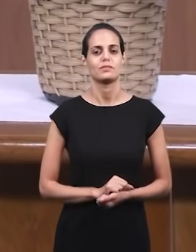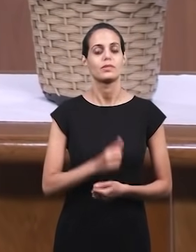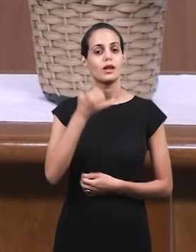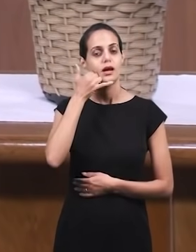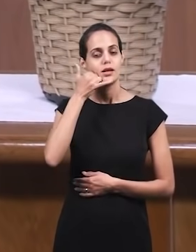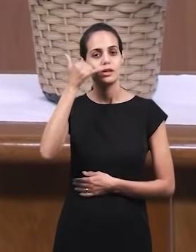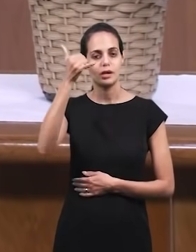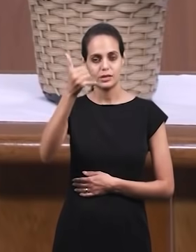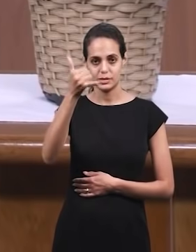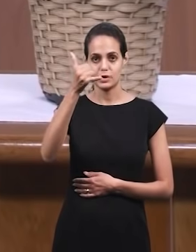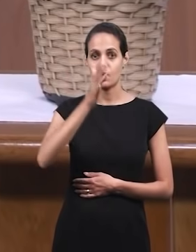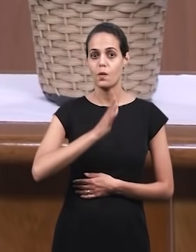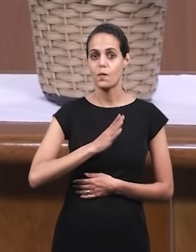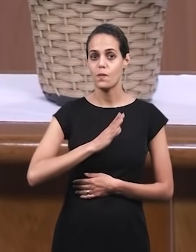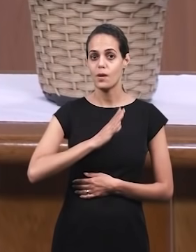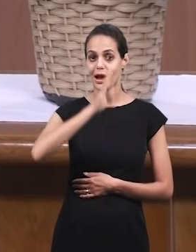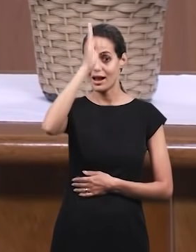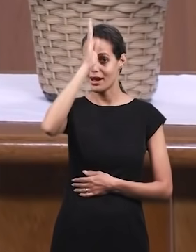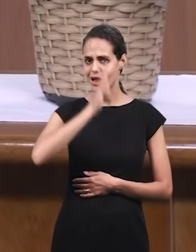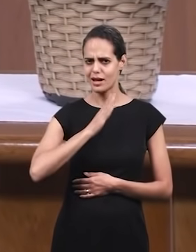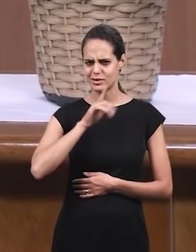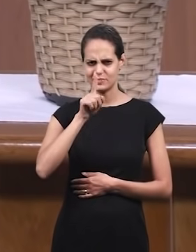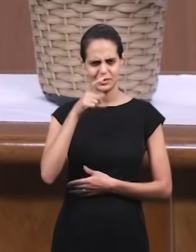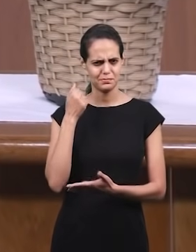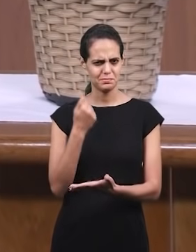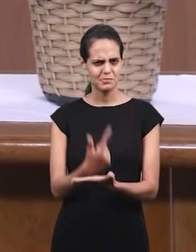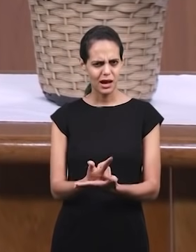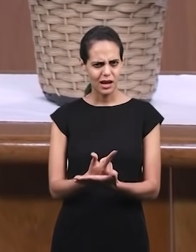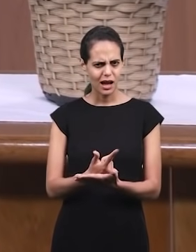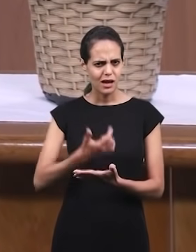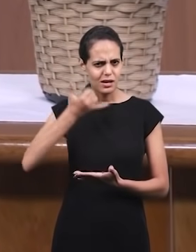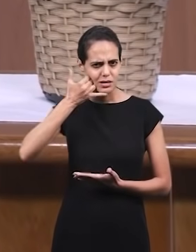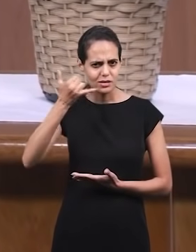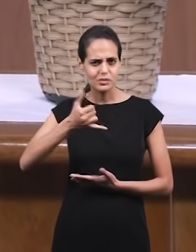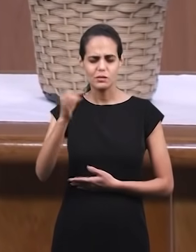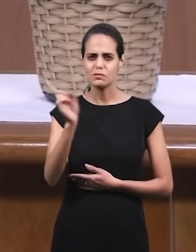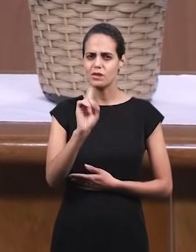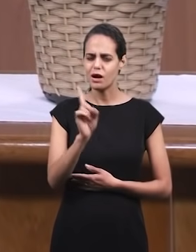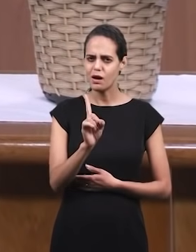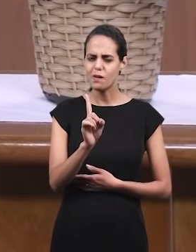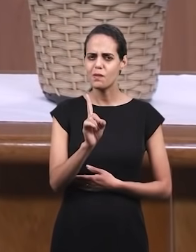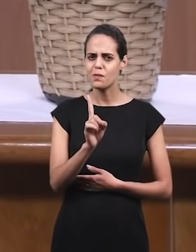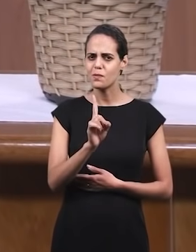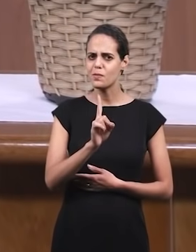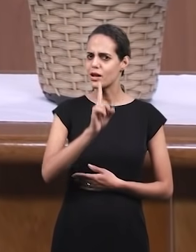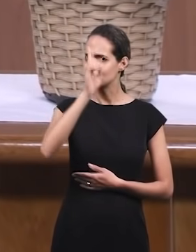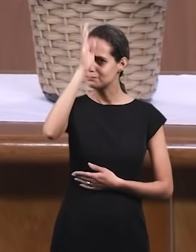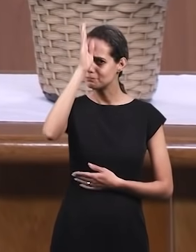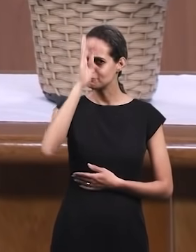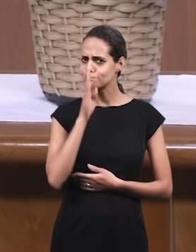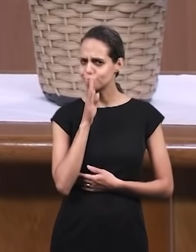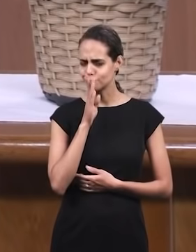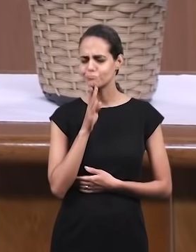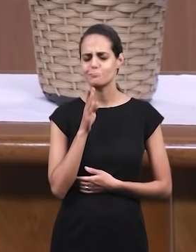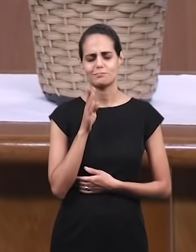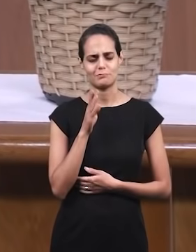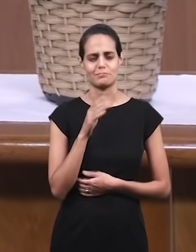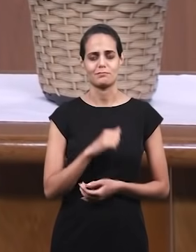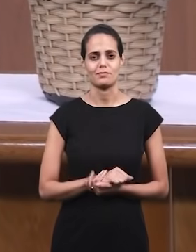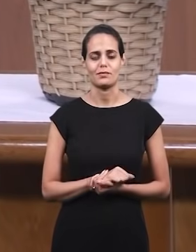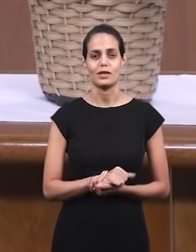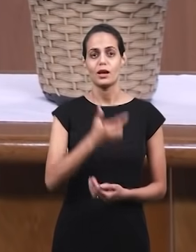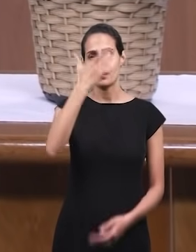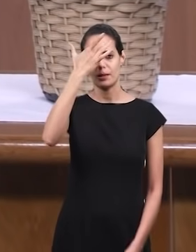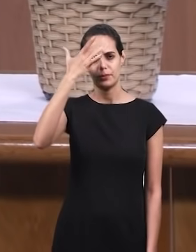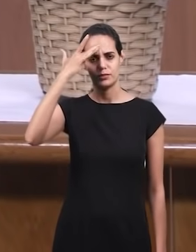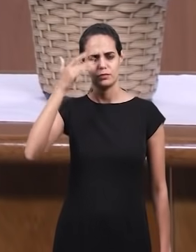Esta ligação é gratuita, você não vai pagar nada por essa ligação, ela é 0800. E mais, a pessoa que estará do